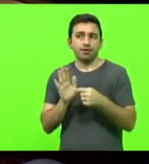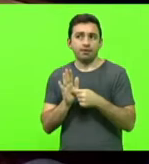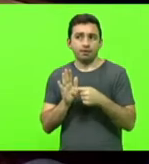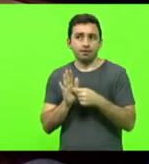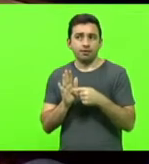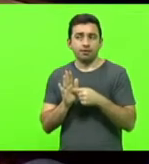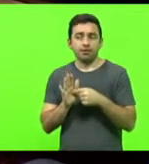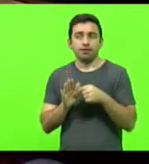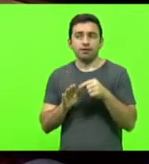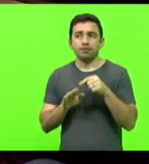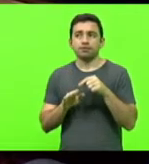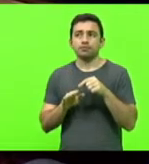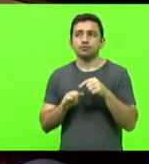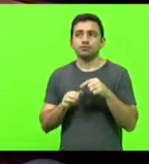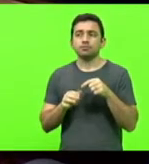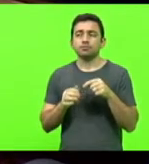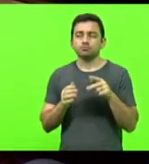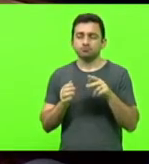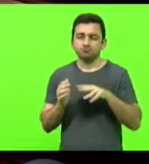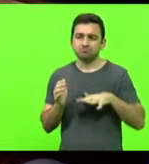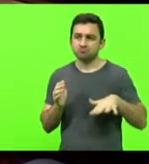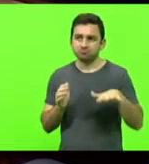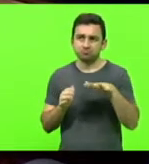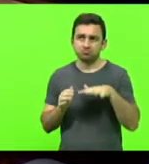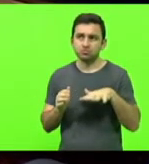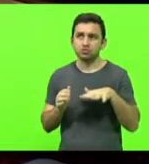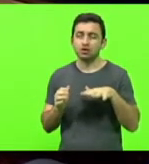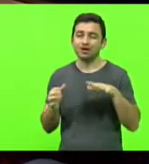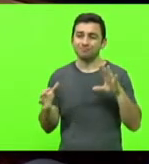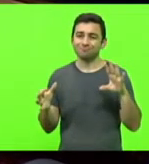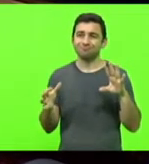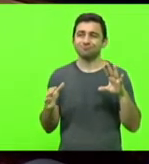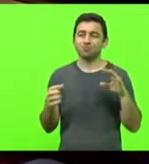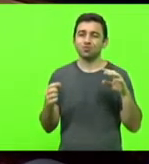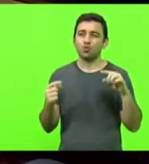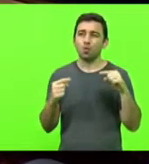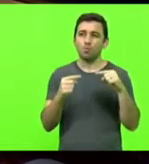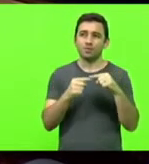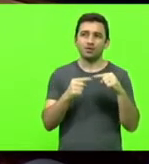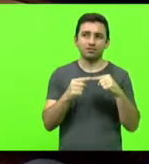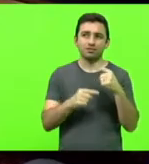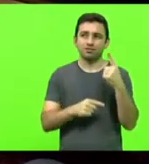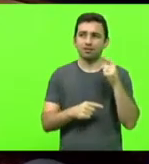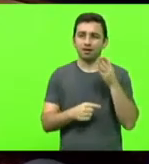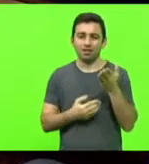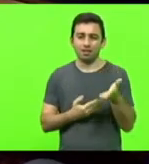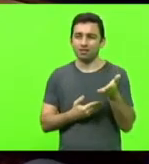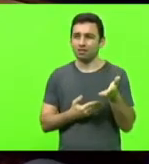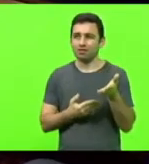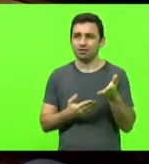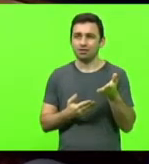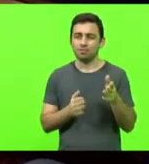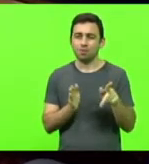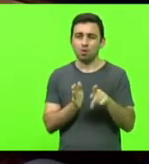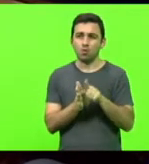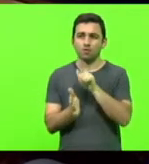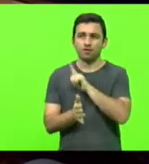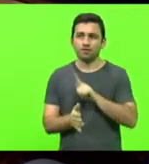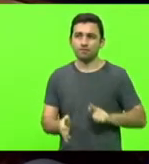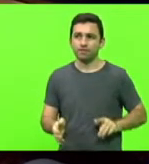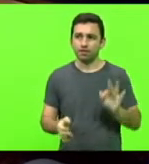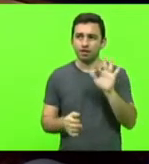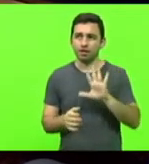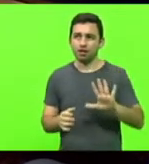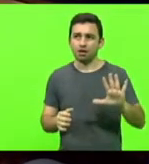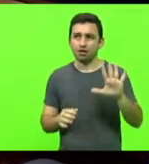o projeto ele invade aí a competência da União para legislar. Nós não temos essa força, infelizmente, na